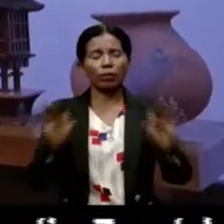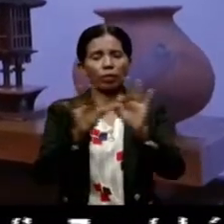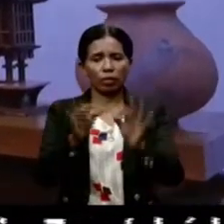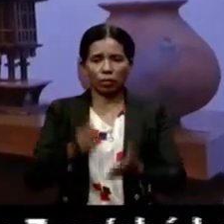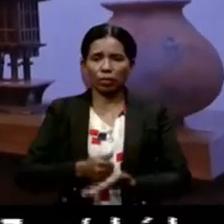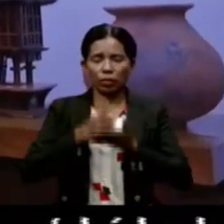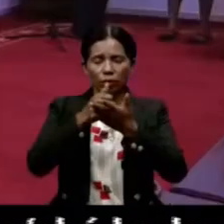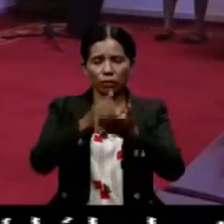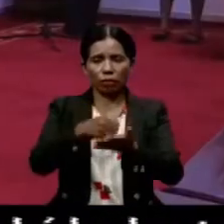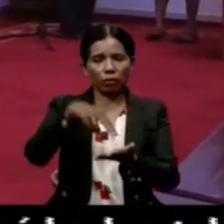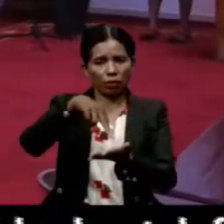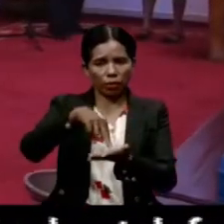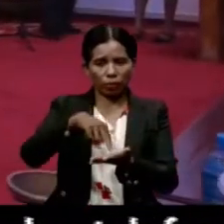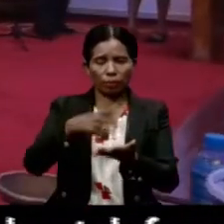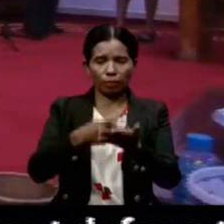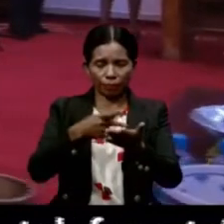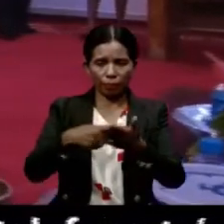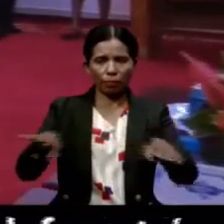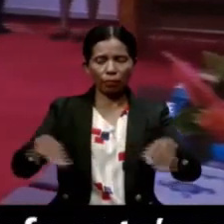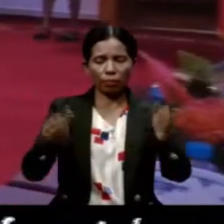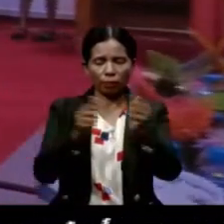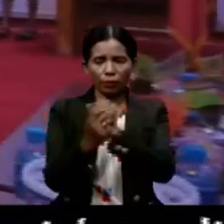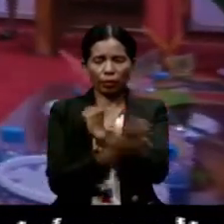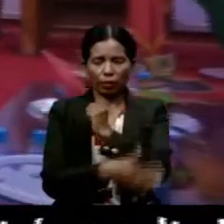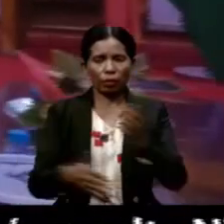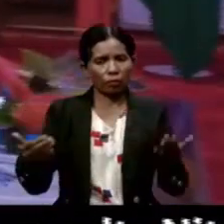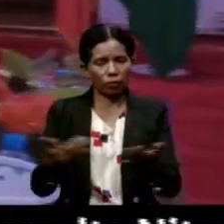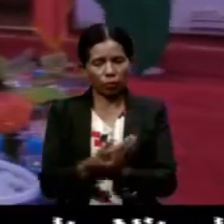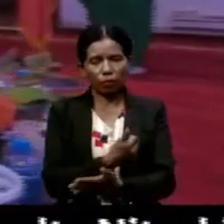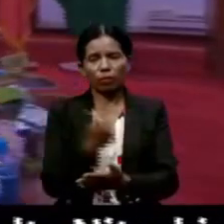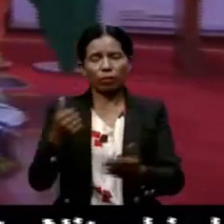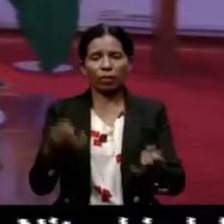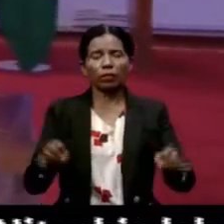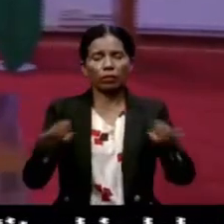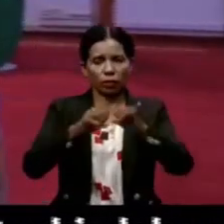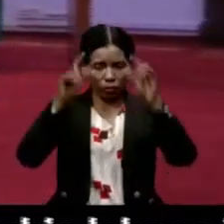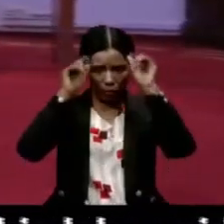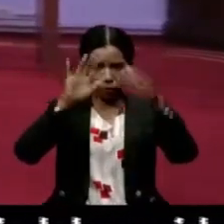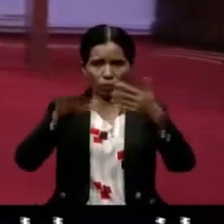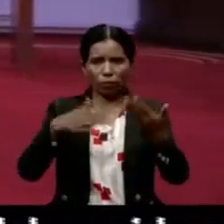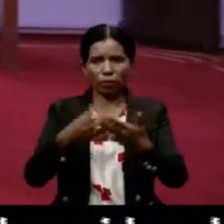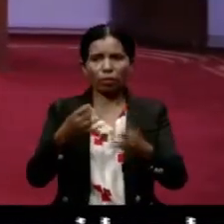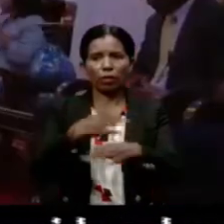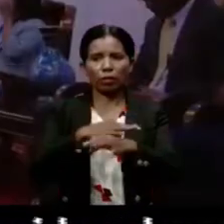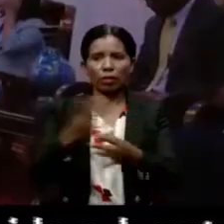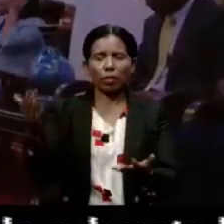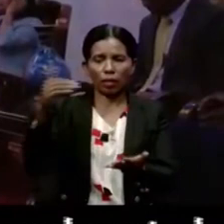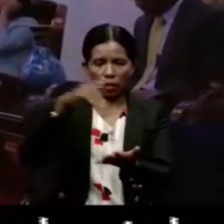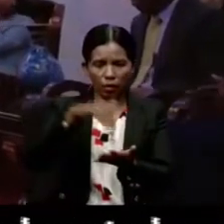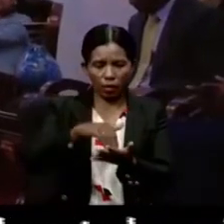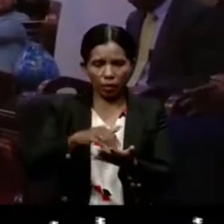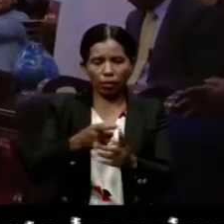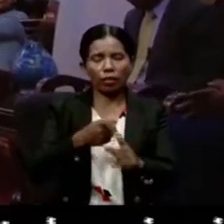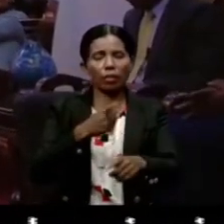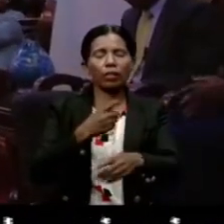facilita estabelecimento projeto cooperação bilateral FOM, com a instituição Timor-Leste Sira, no hadia fali iniciativa Sira e a